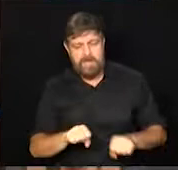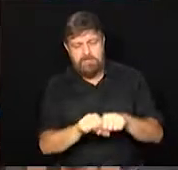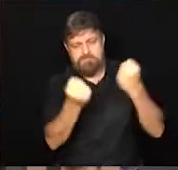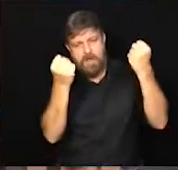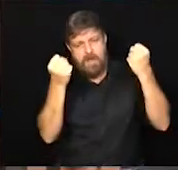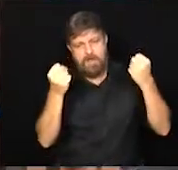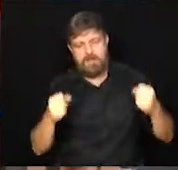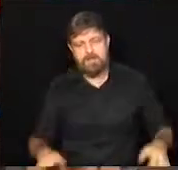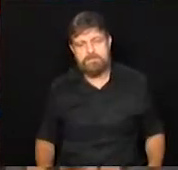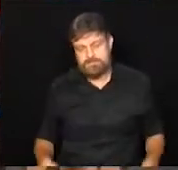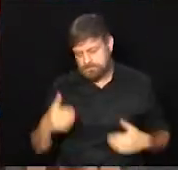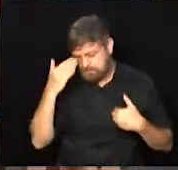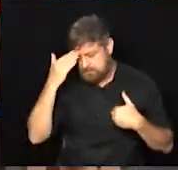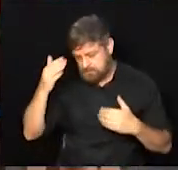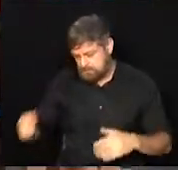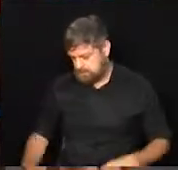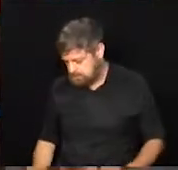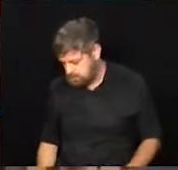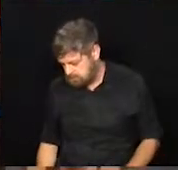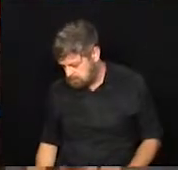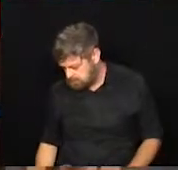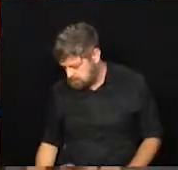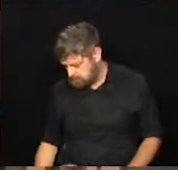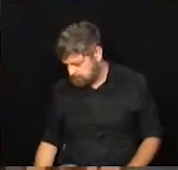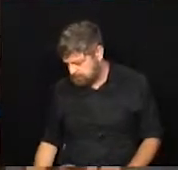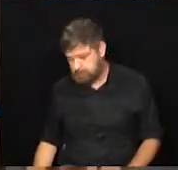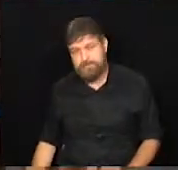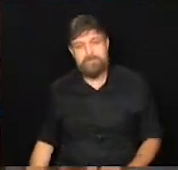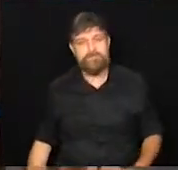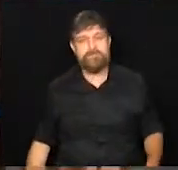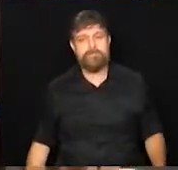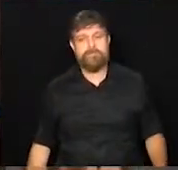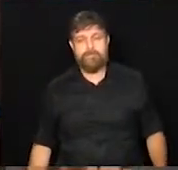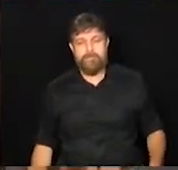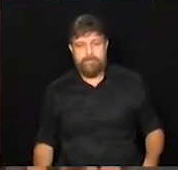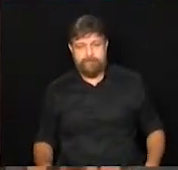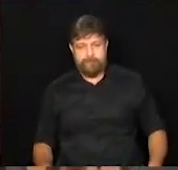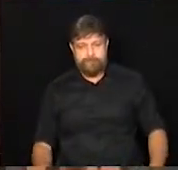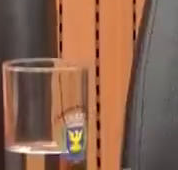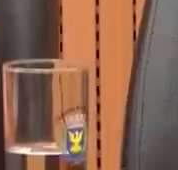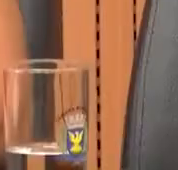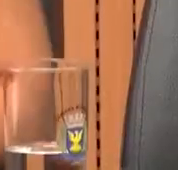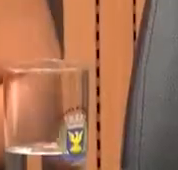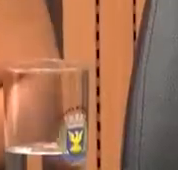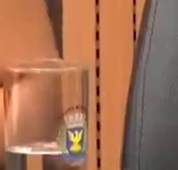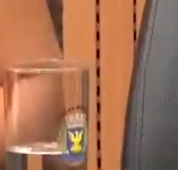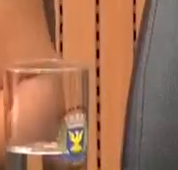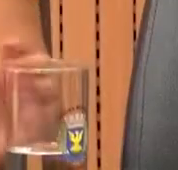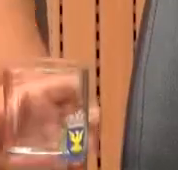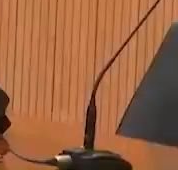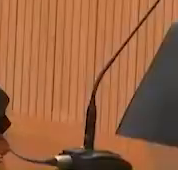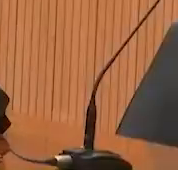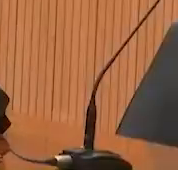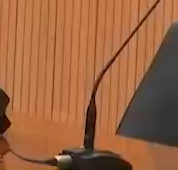desmontado. Obrigada, vereadora Mariana Conte, obrigada a todos os que me ouviram e conte conosco.